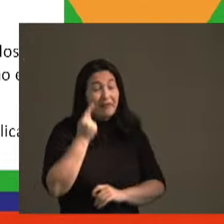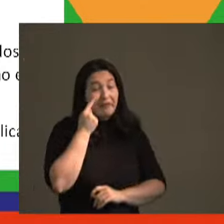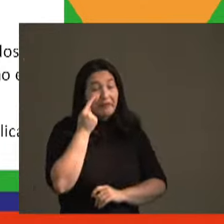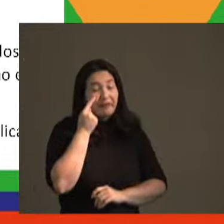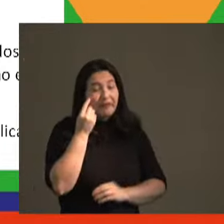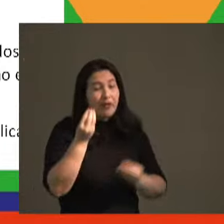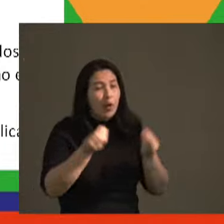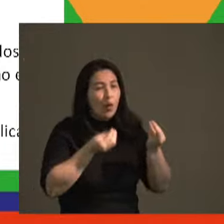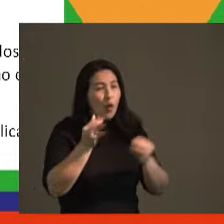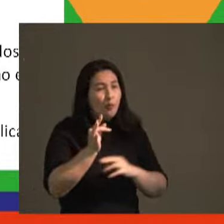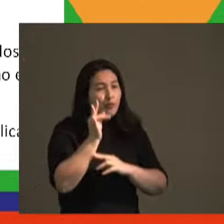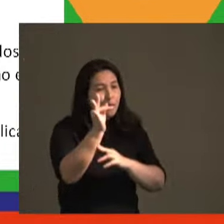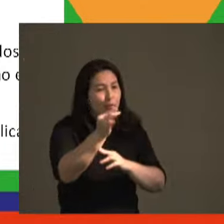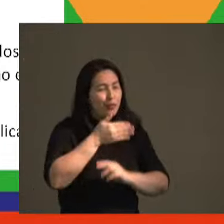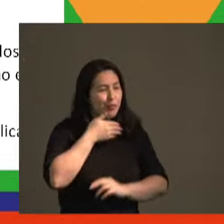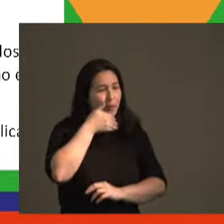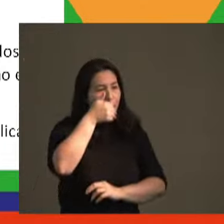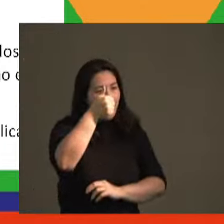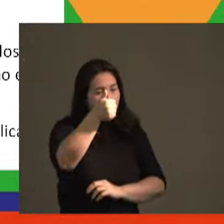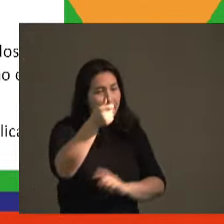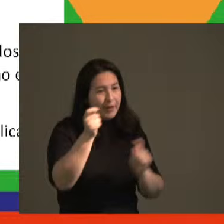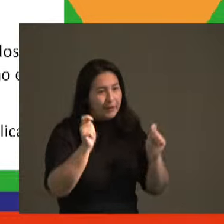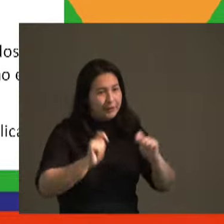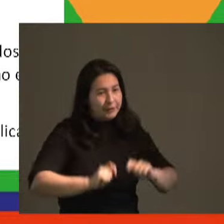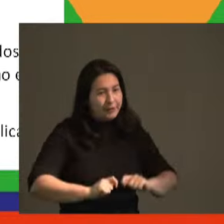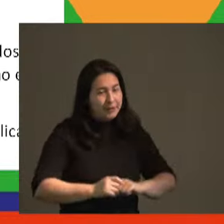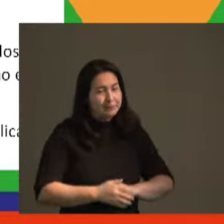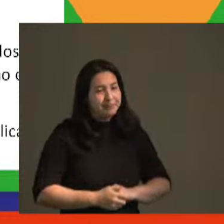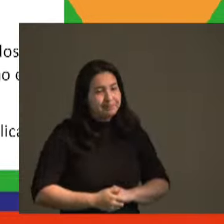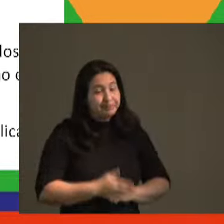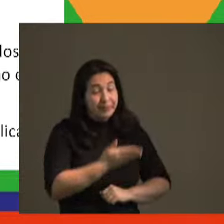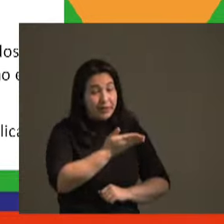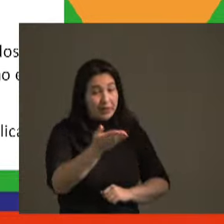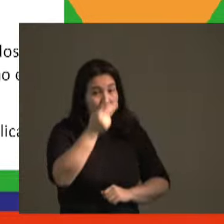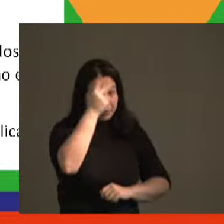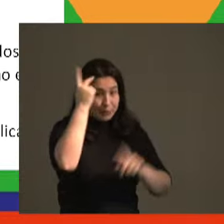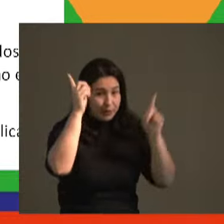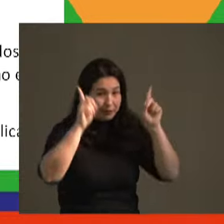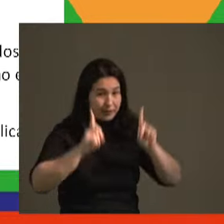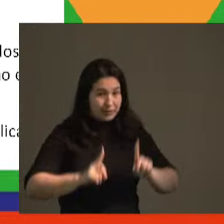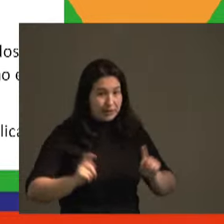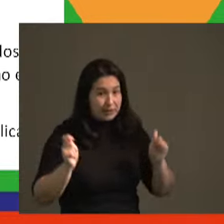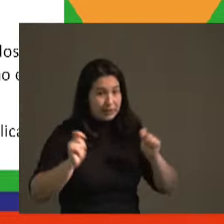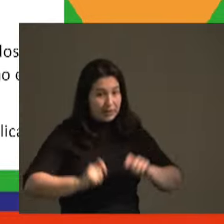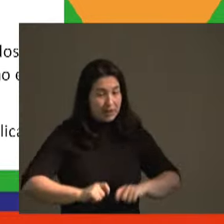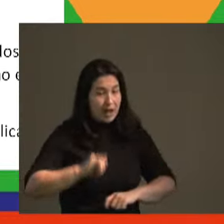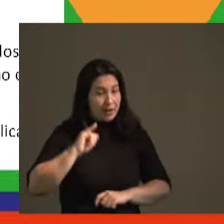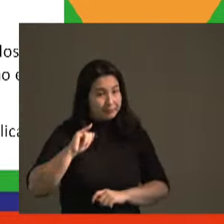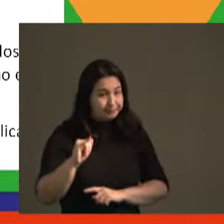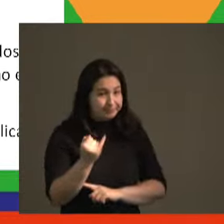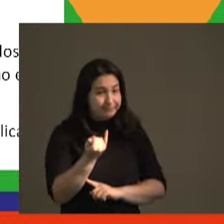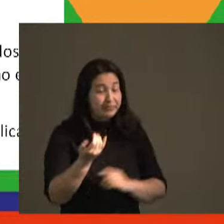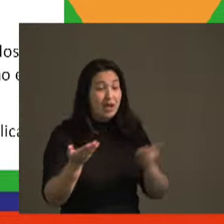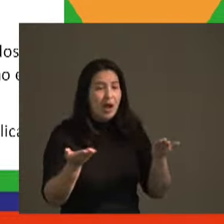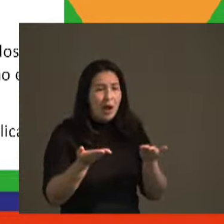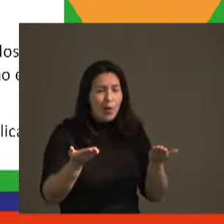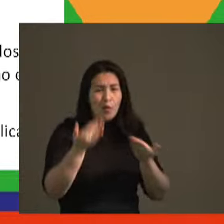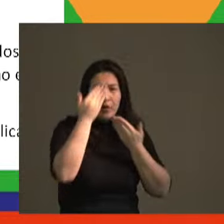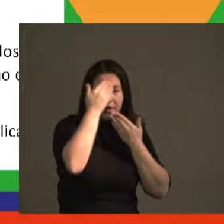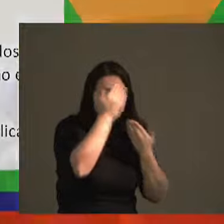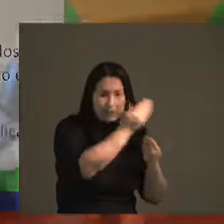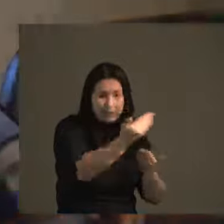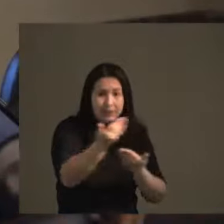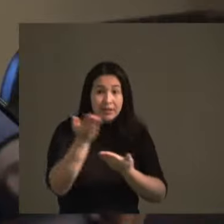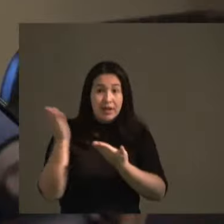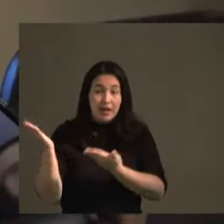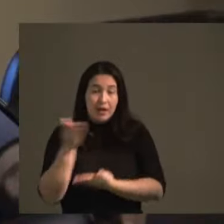melhores dias aí na implementação de políticas públicas para pessoas com deficiência. Eu queria, por fim, agradecer aqui ao